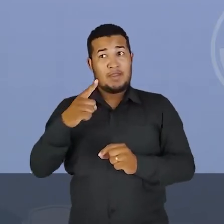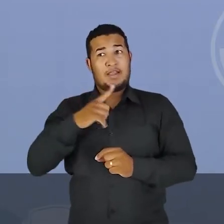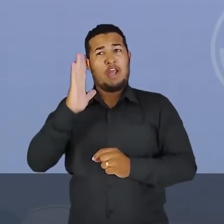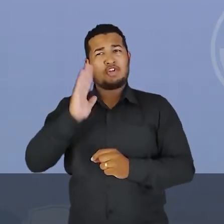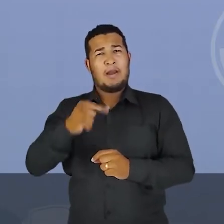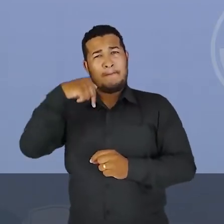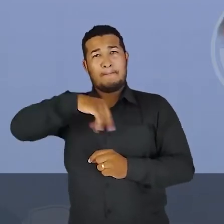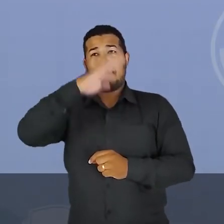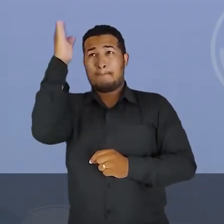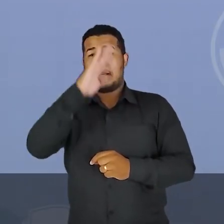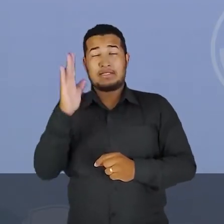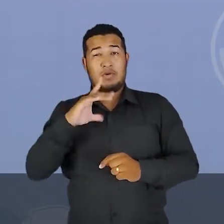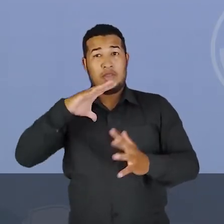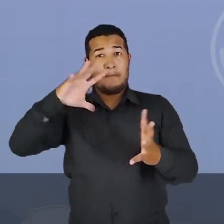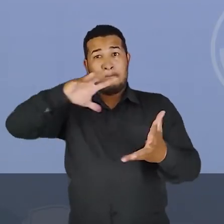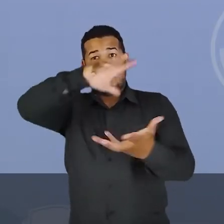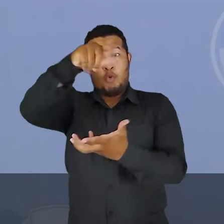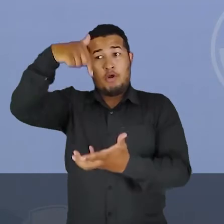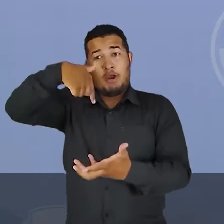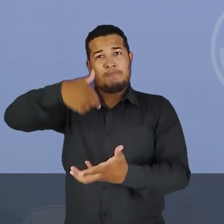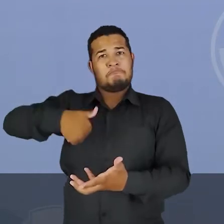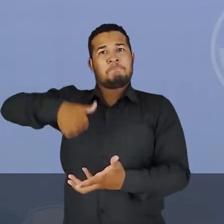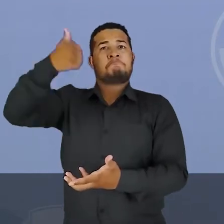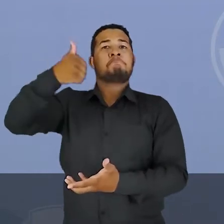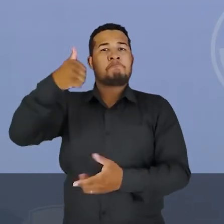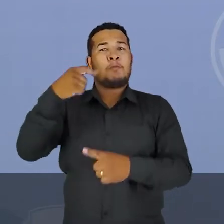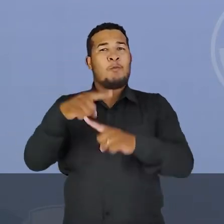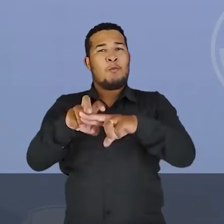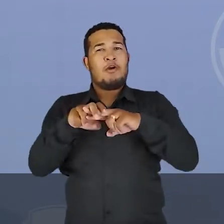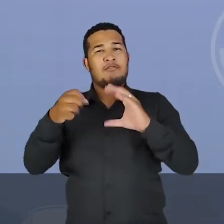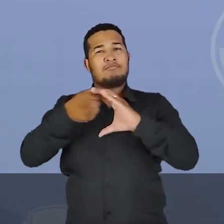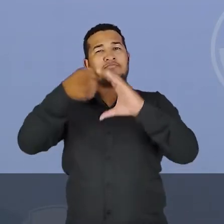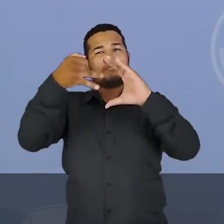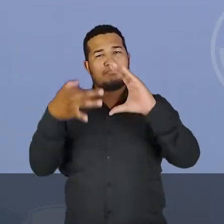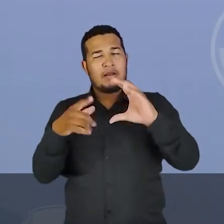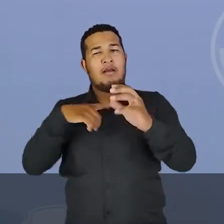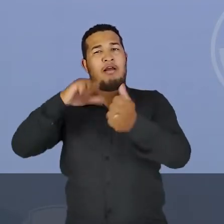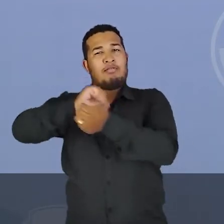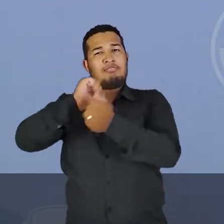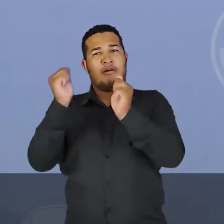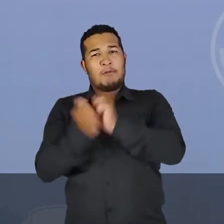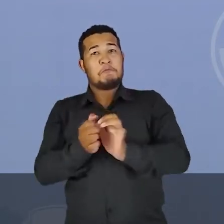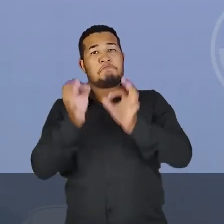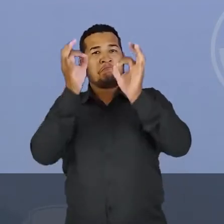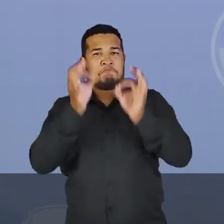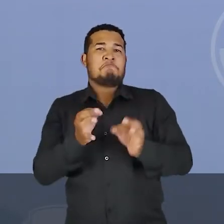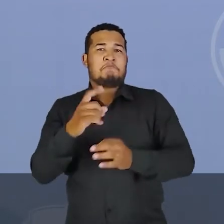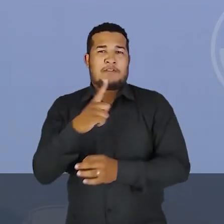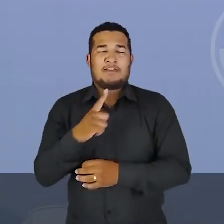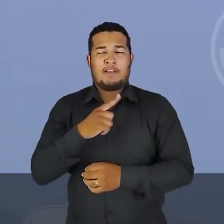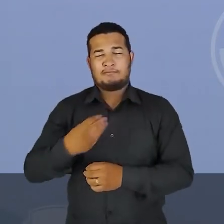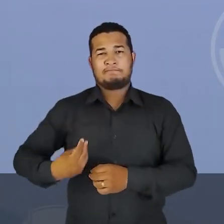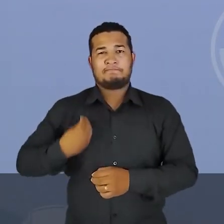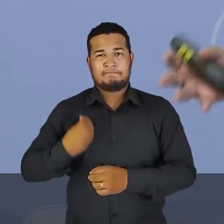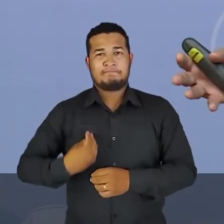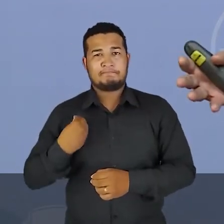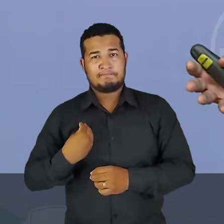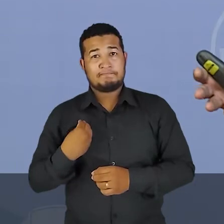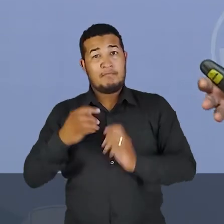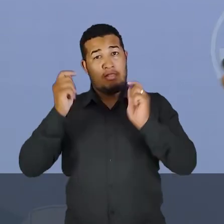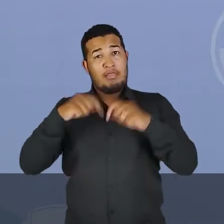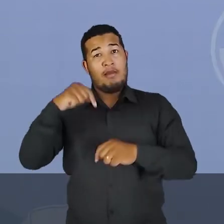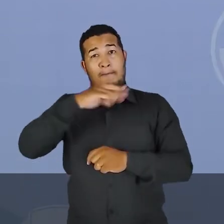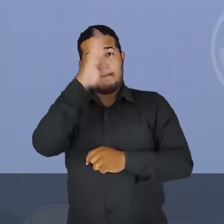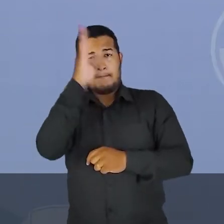de açúcar mundial, porque a cana ela tem as características adaptativas que existem, que cabem muito bem